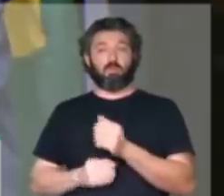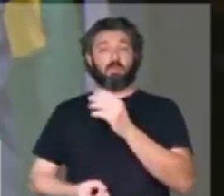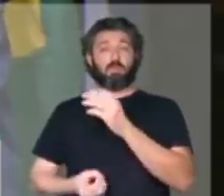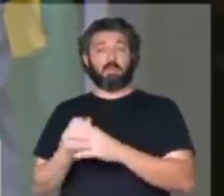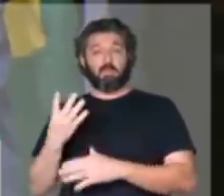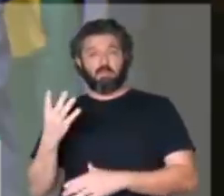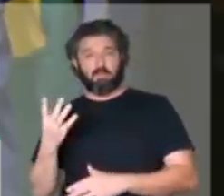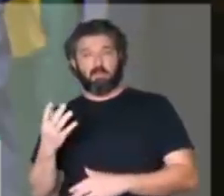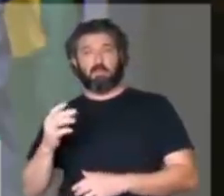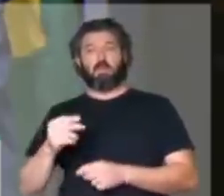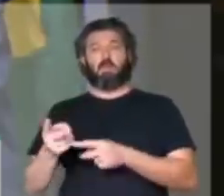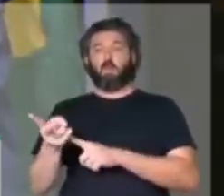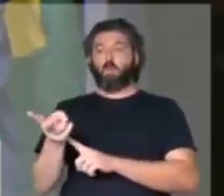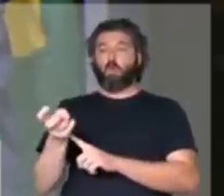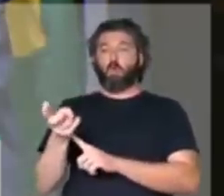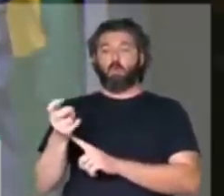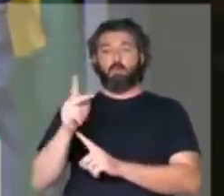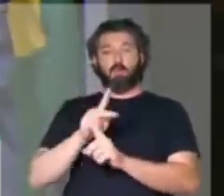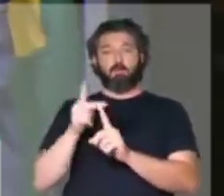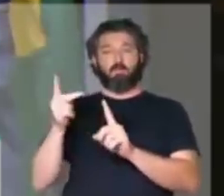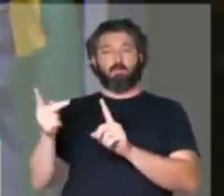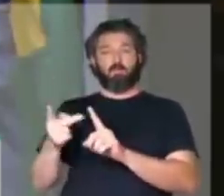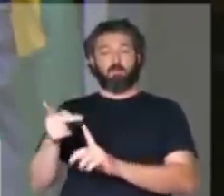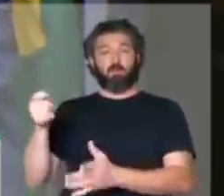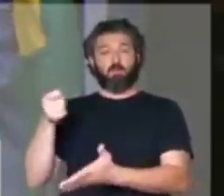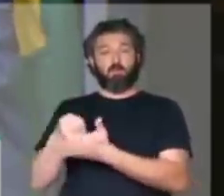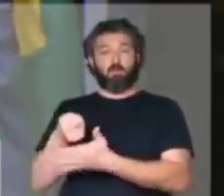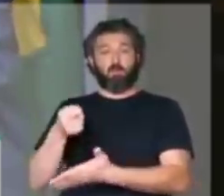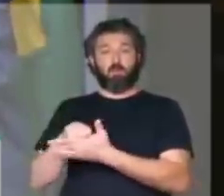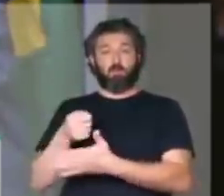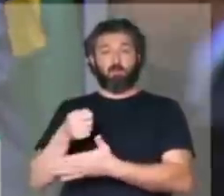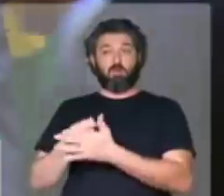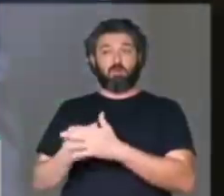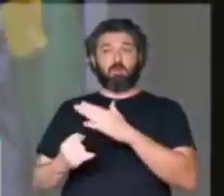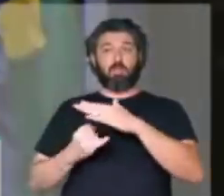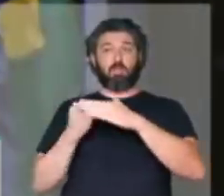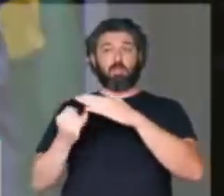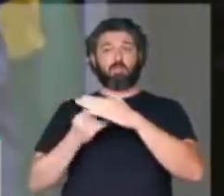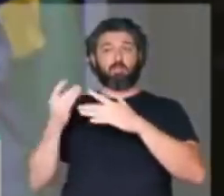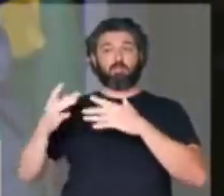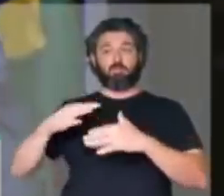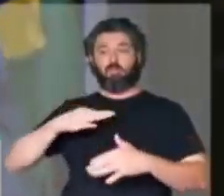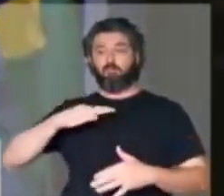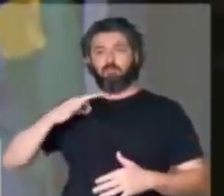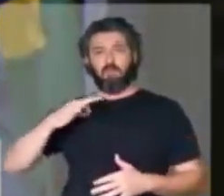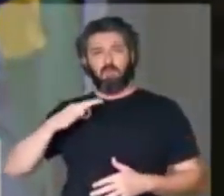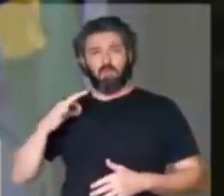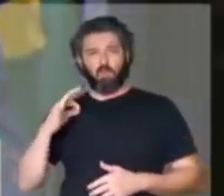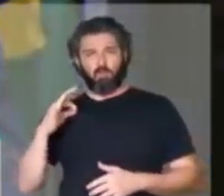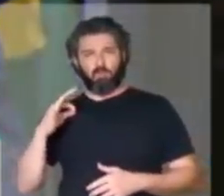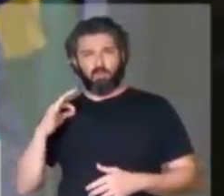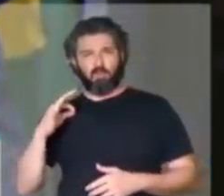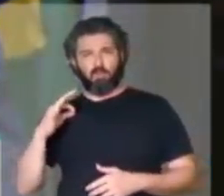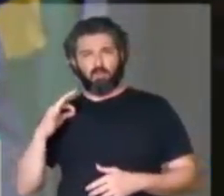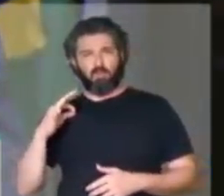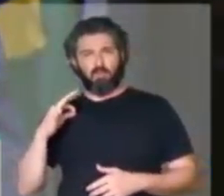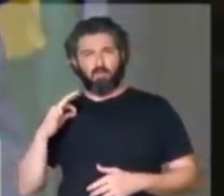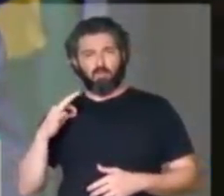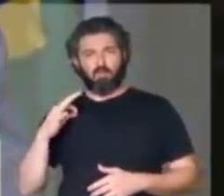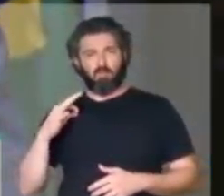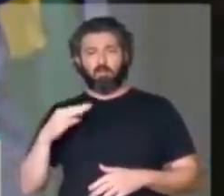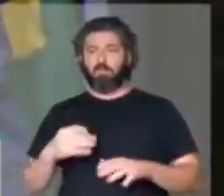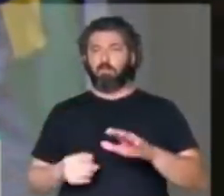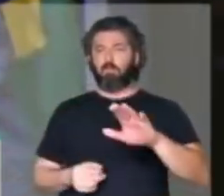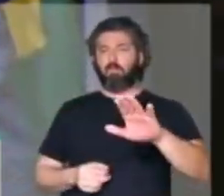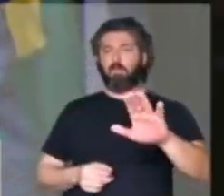criando a cobrança previdenciária obrigatória de entidades filantrópicas. Ou